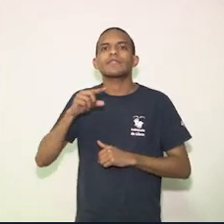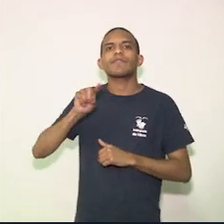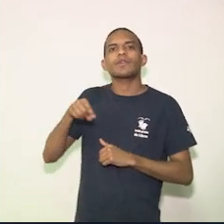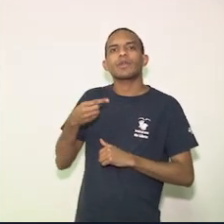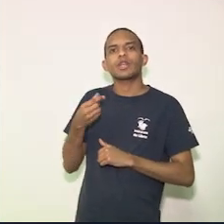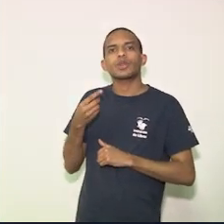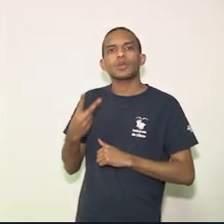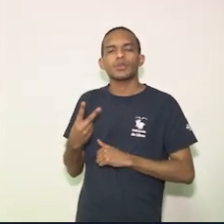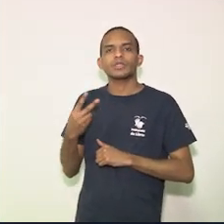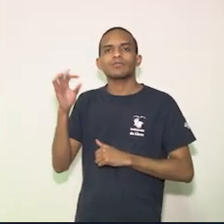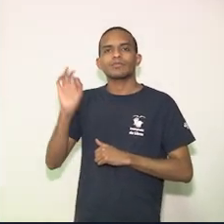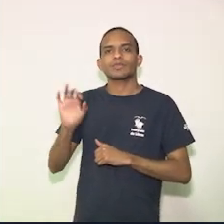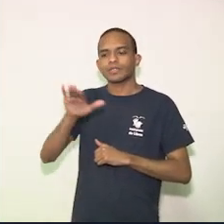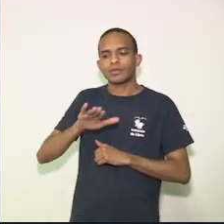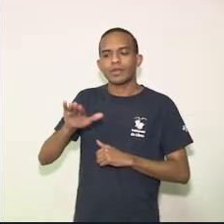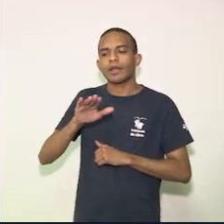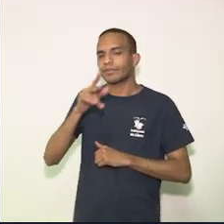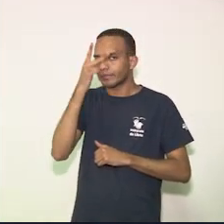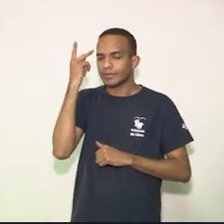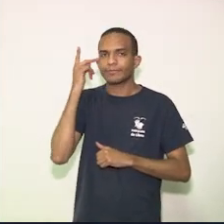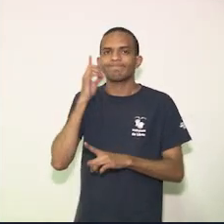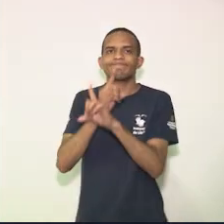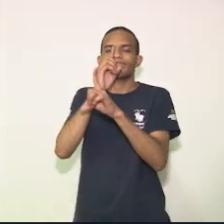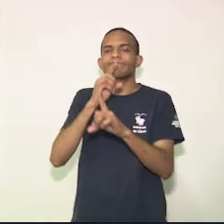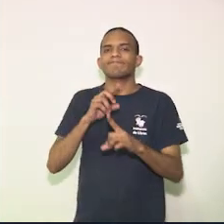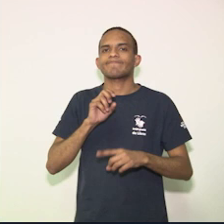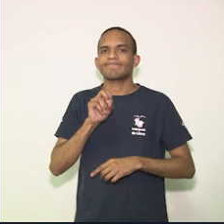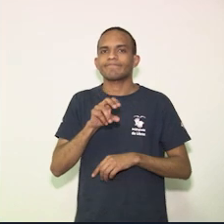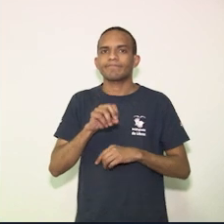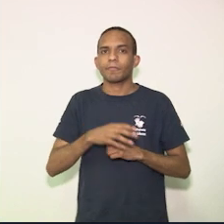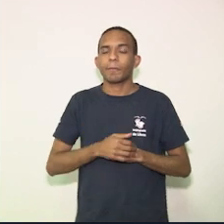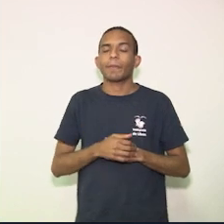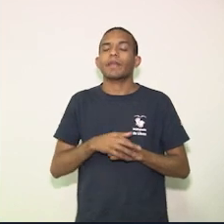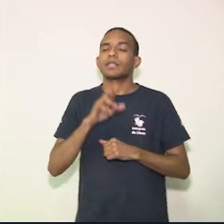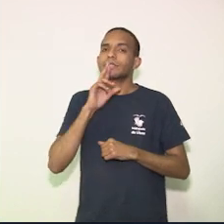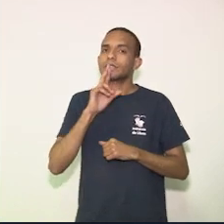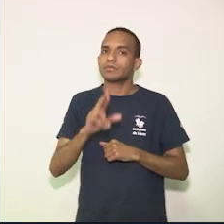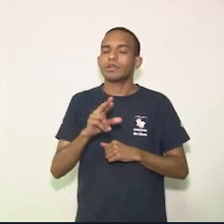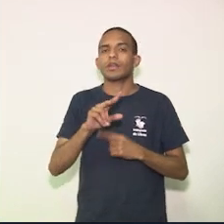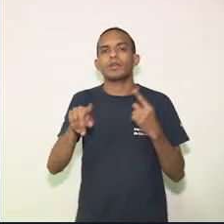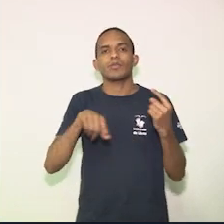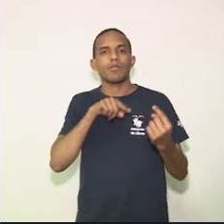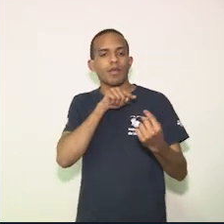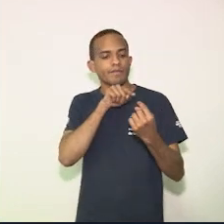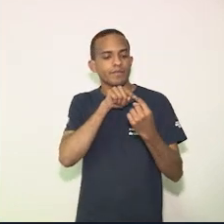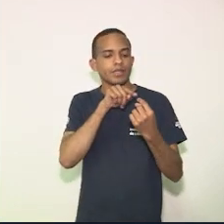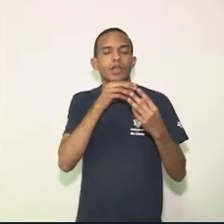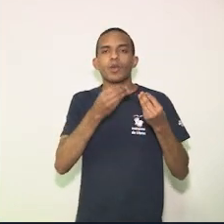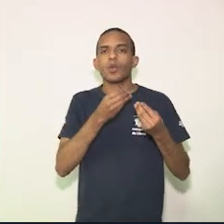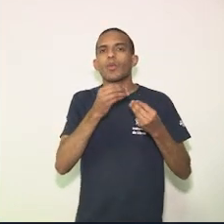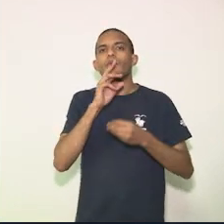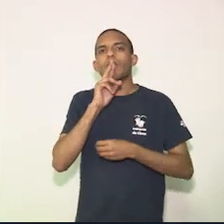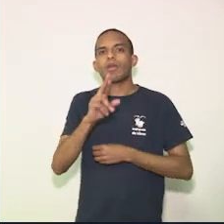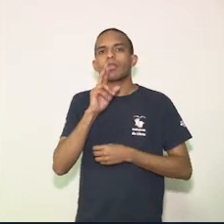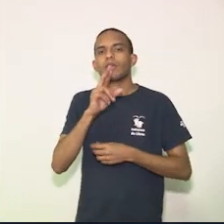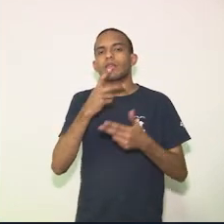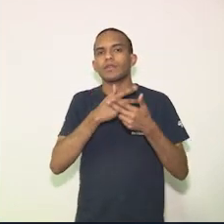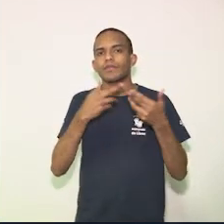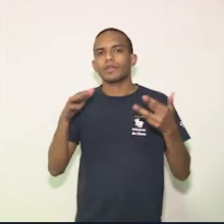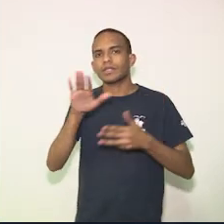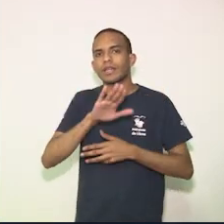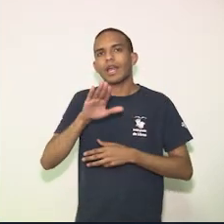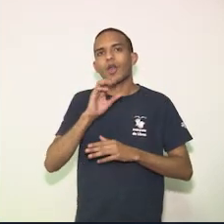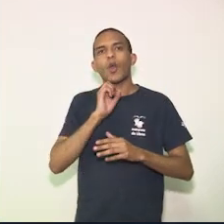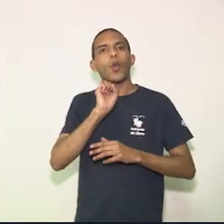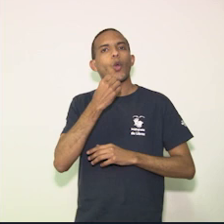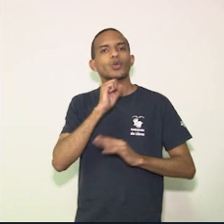13,2% deste universo. Esse dado é importante porque ele absolutamente coincide com os resultados das